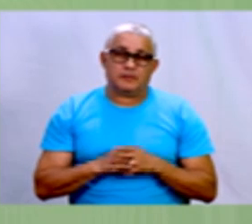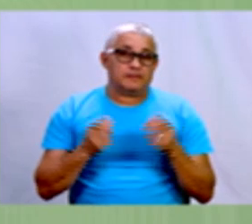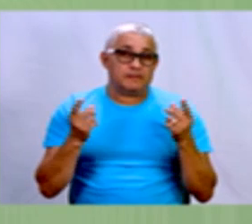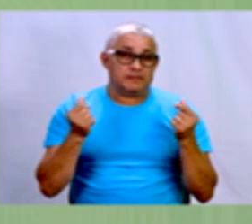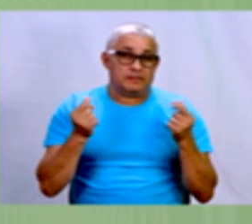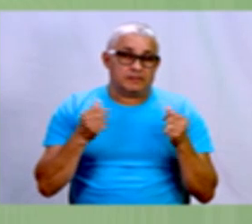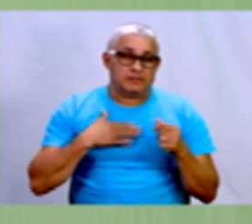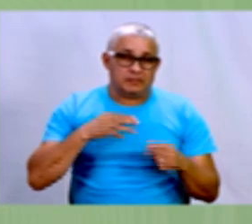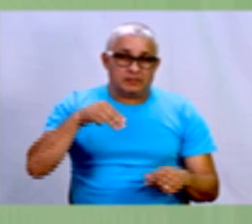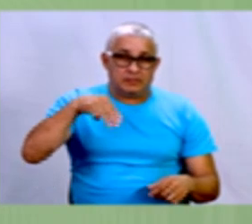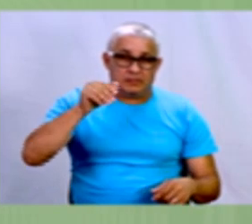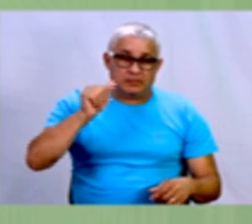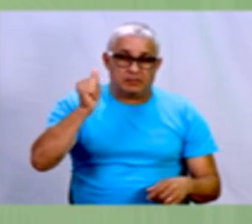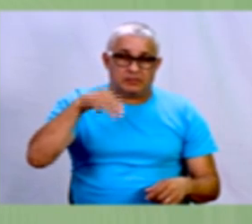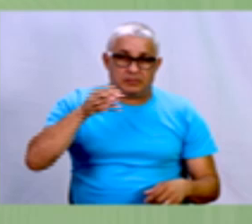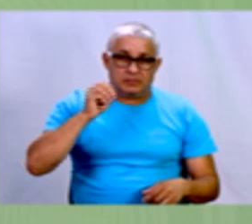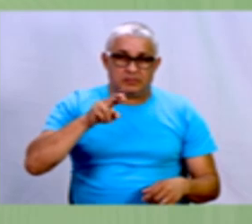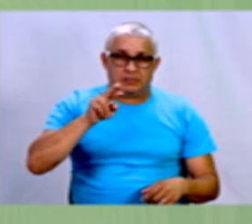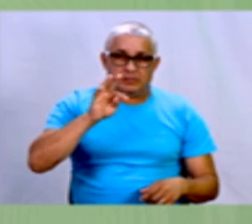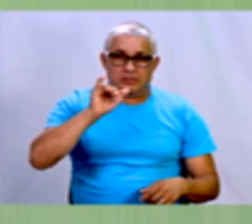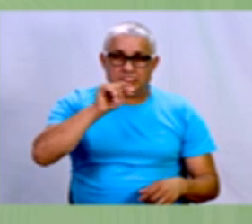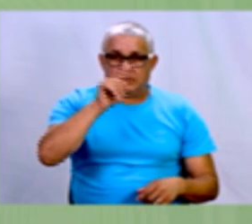da minha amortização vai ser